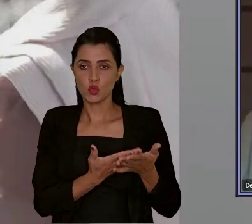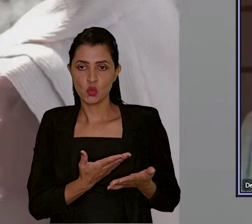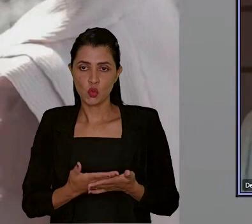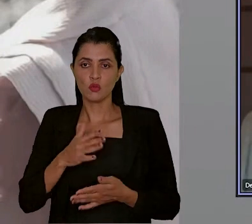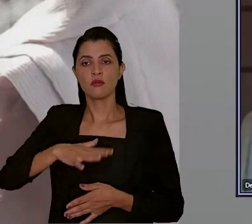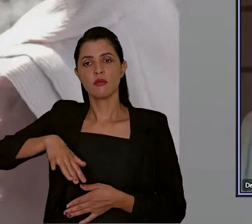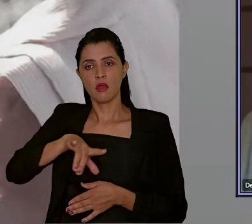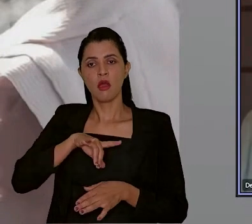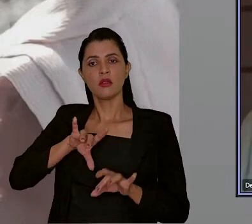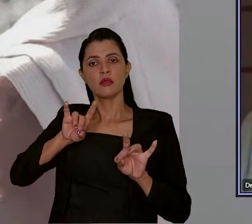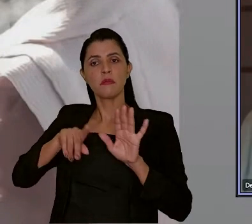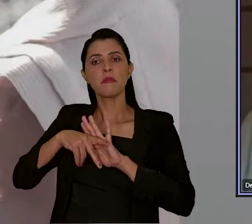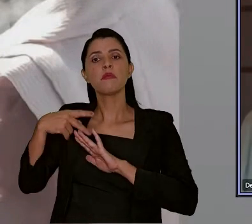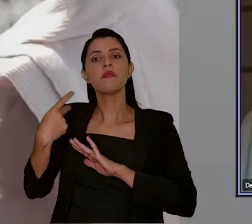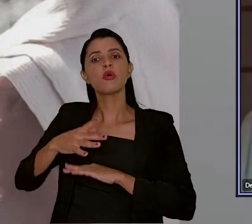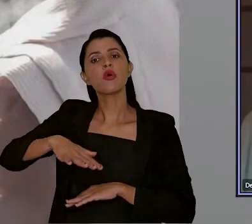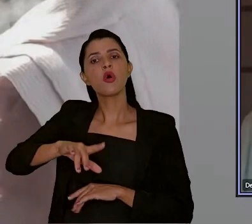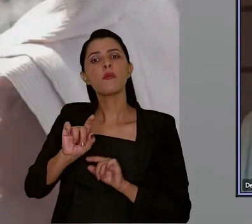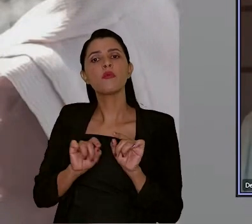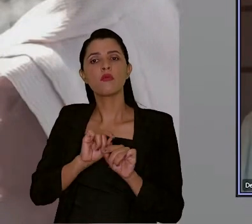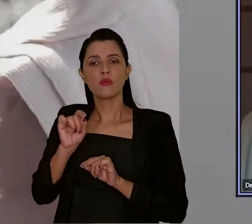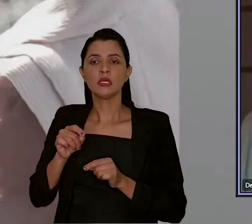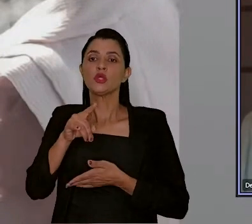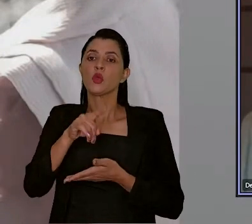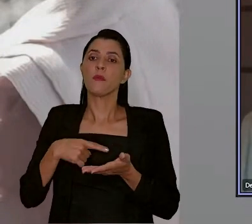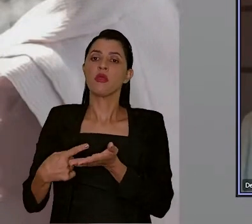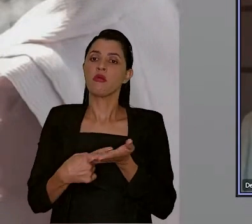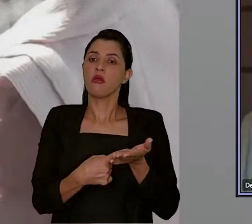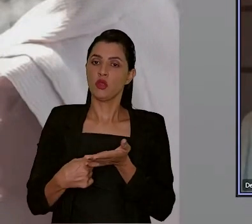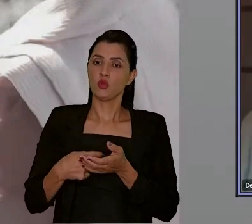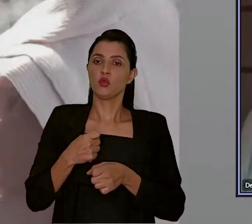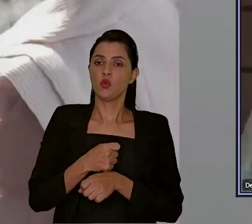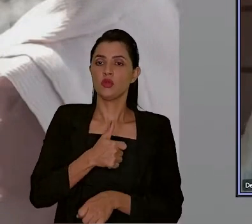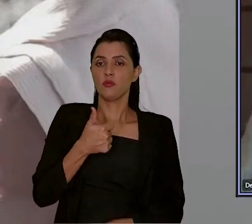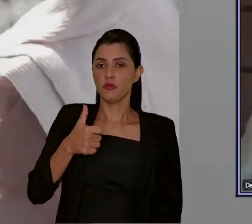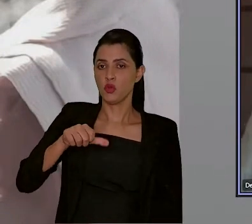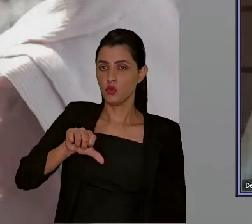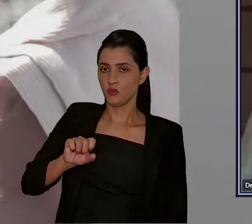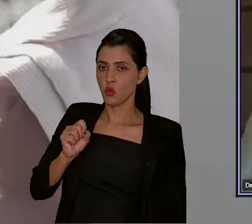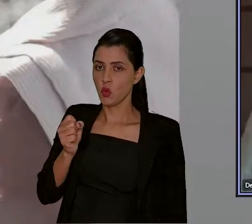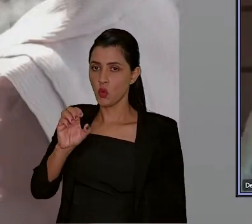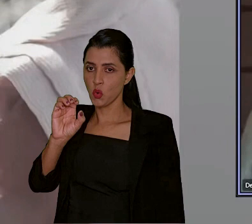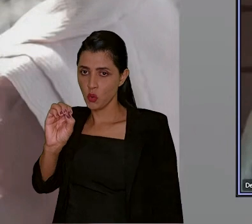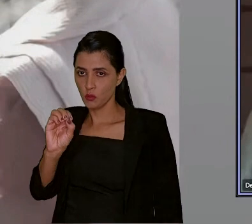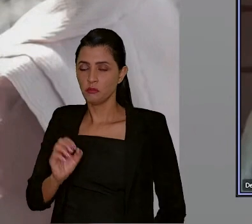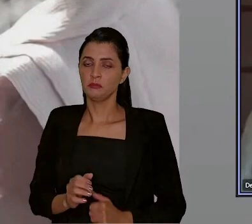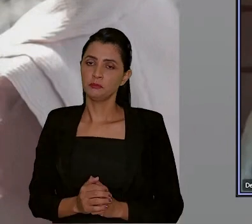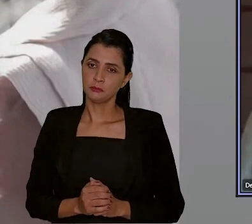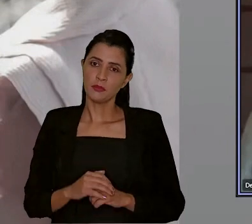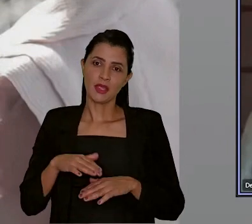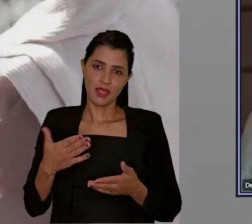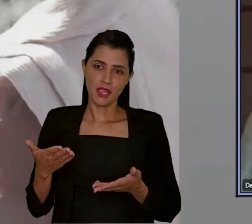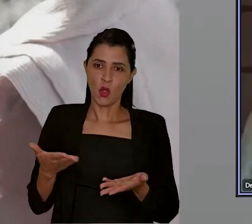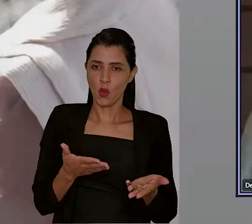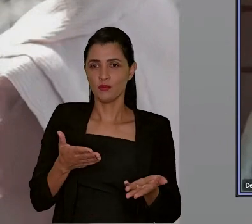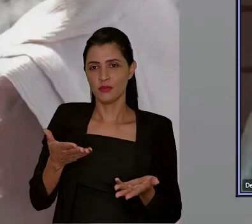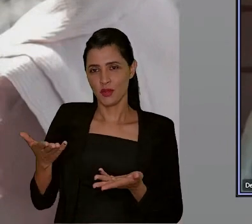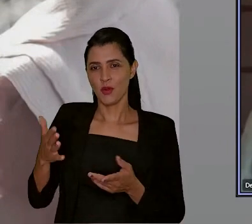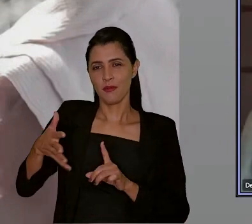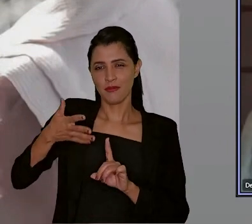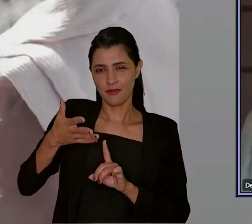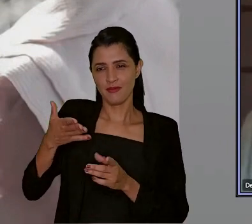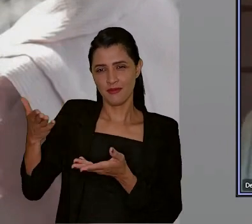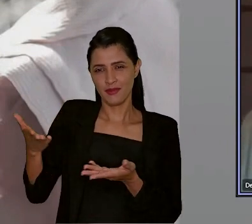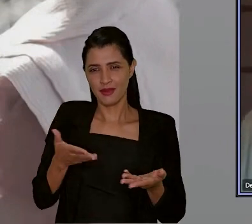área específica da Convenção da Haia de 1980. Então, de logo, eu passo a palavra